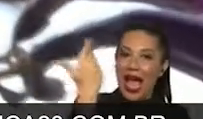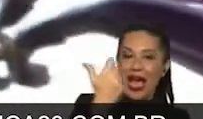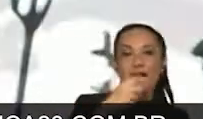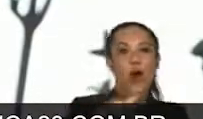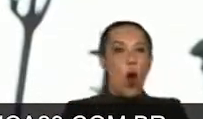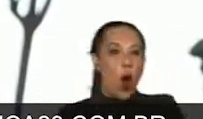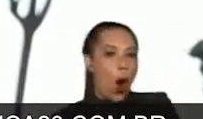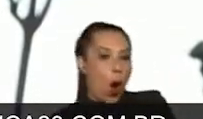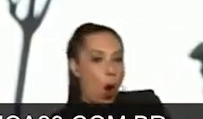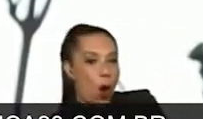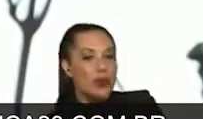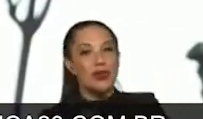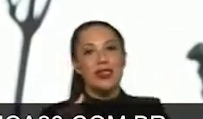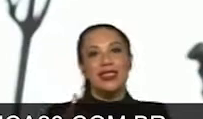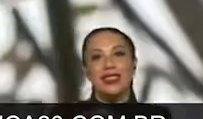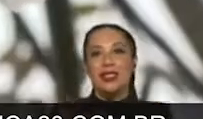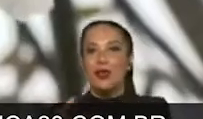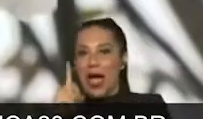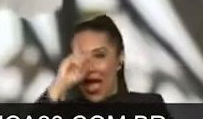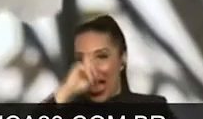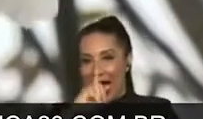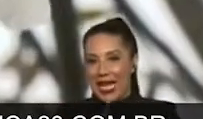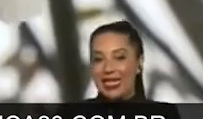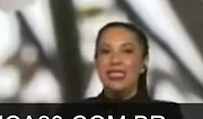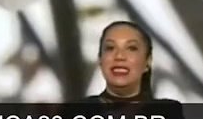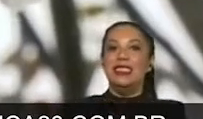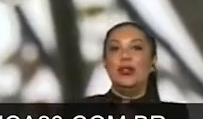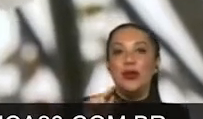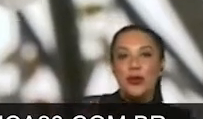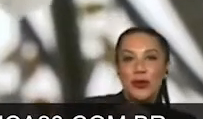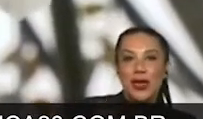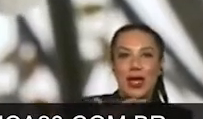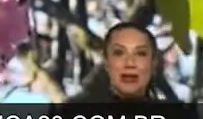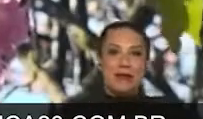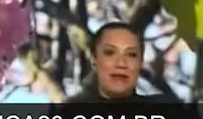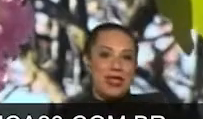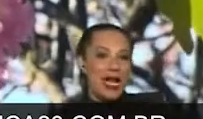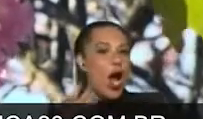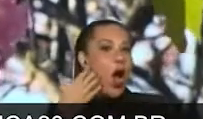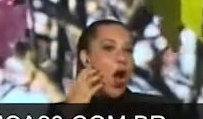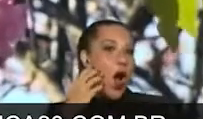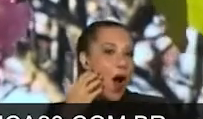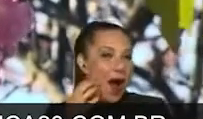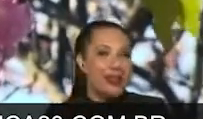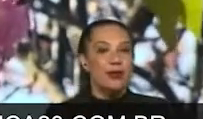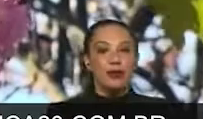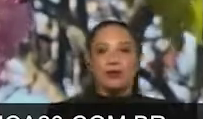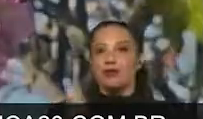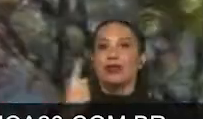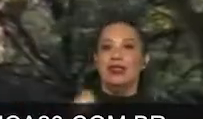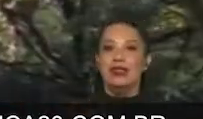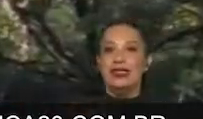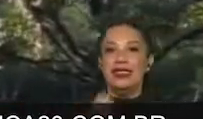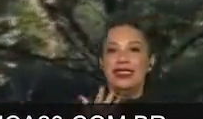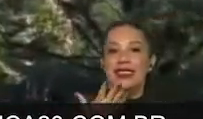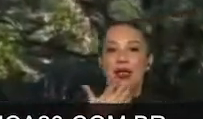roxo, passando depois para o amarelo e em seguida brotam nas copas as flores brancas e rosas. A primeira florada do ipê